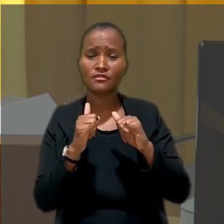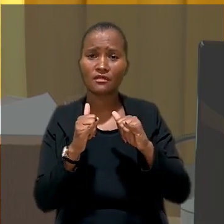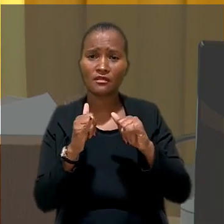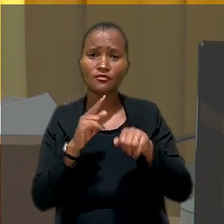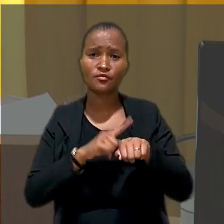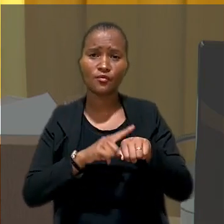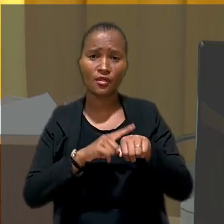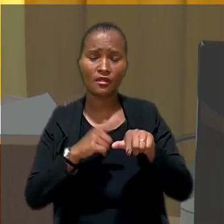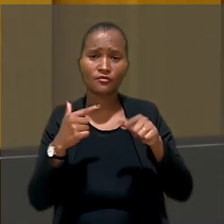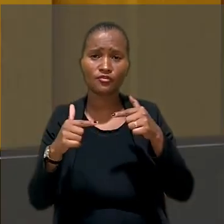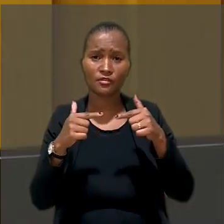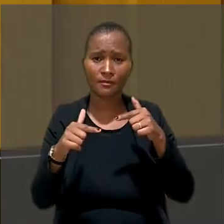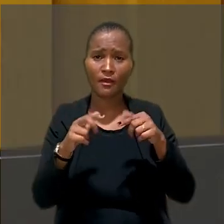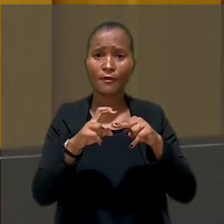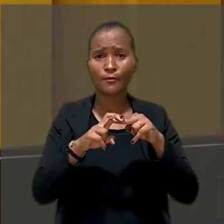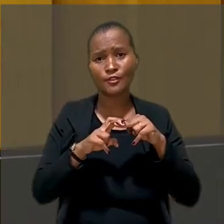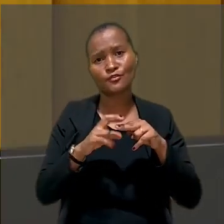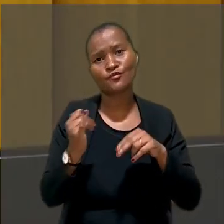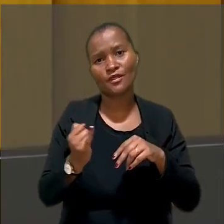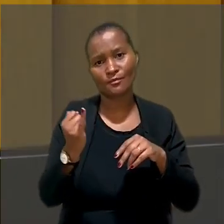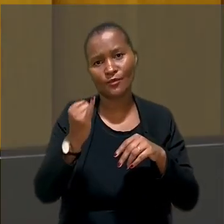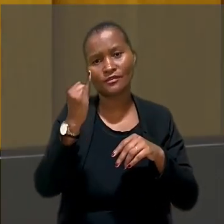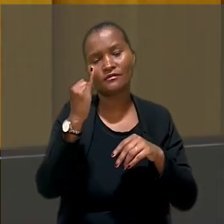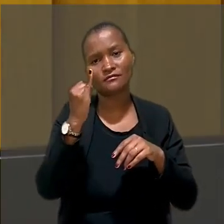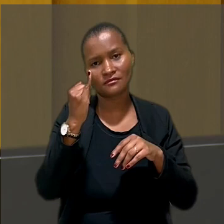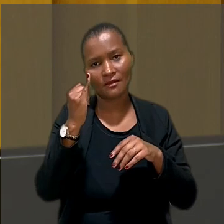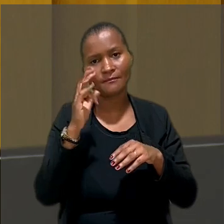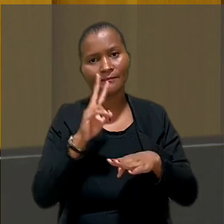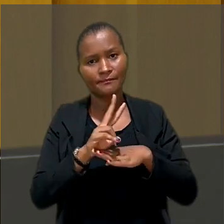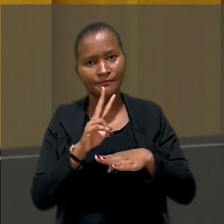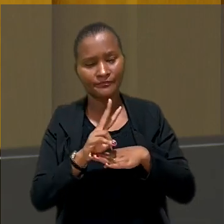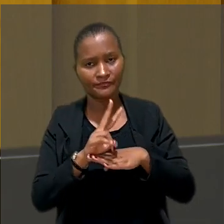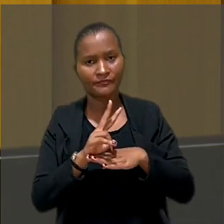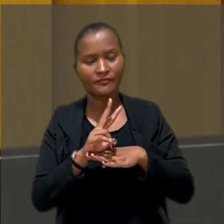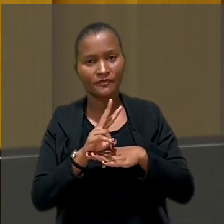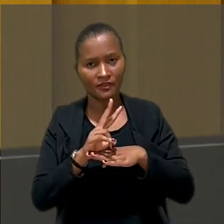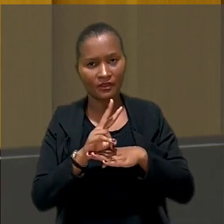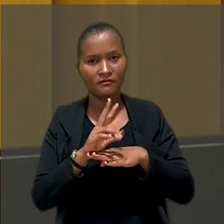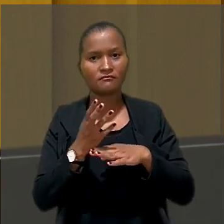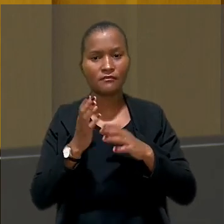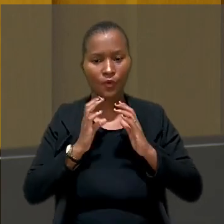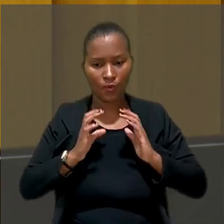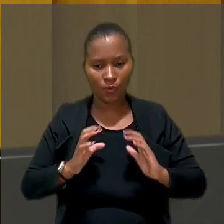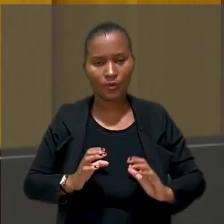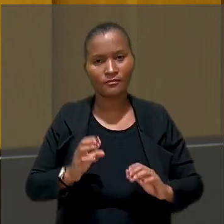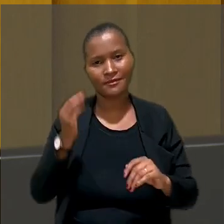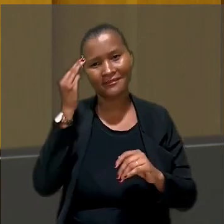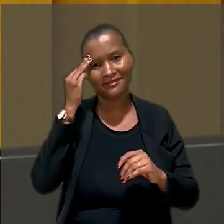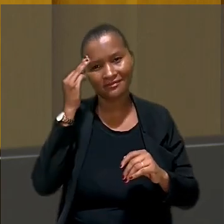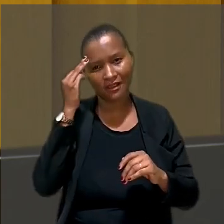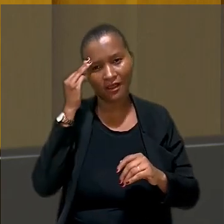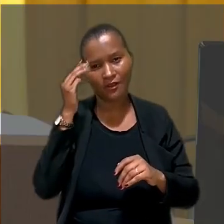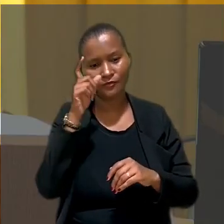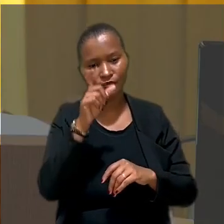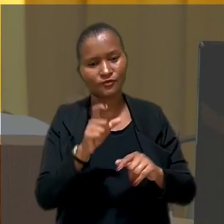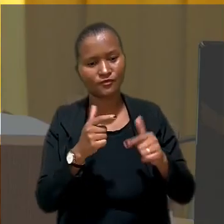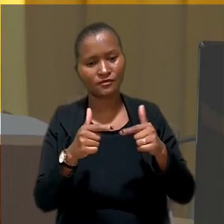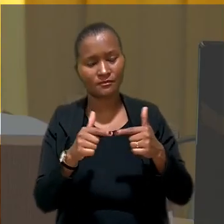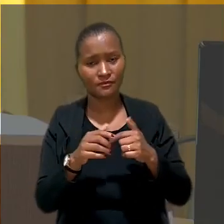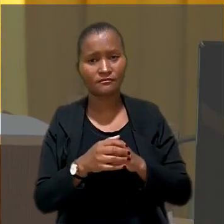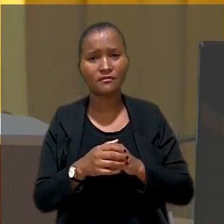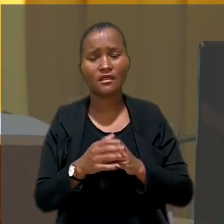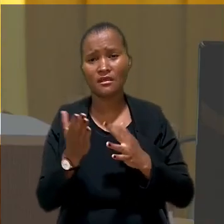durante a prestação do serviço e, por isso, são relevantes para preservar a condição física e mental do trabalhador.